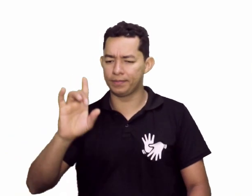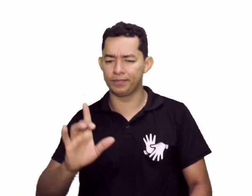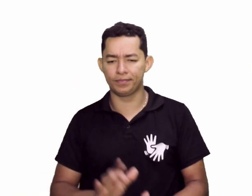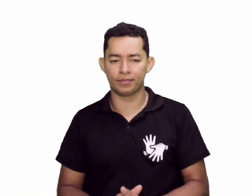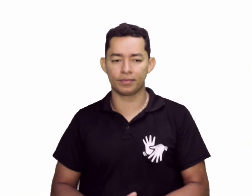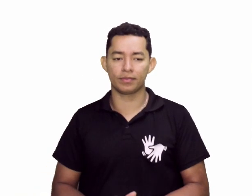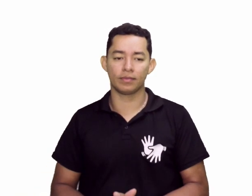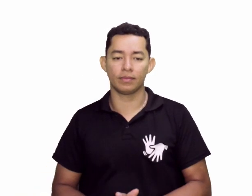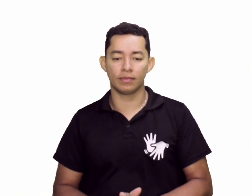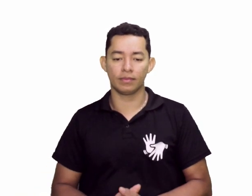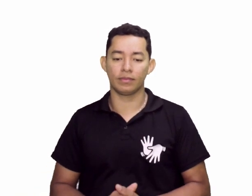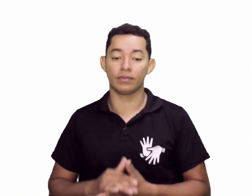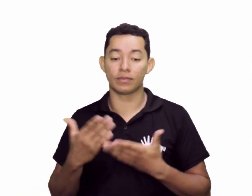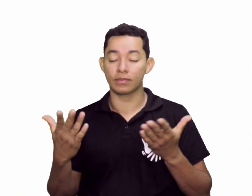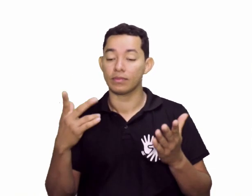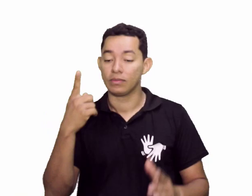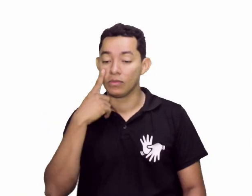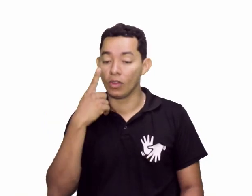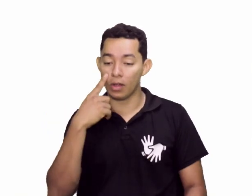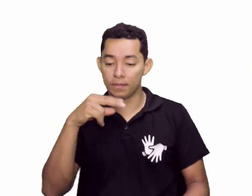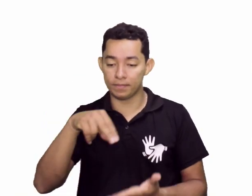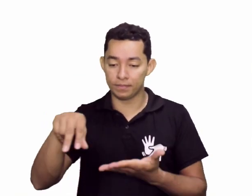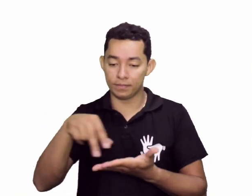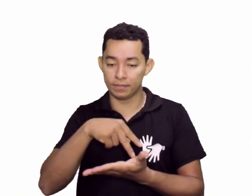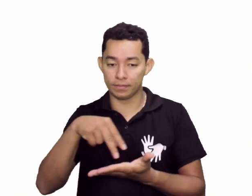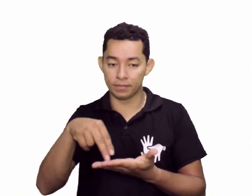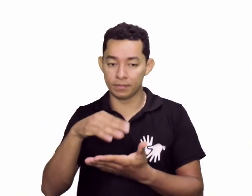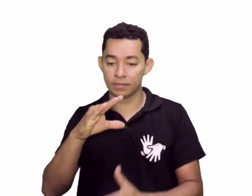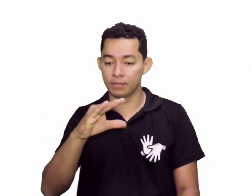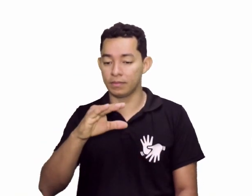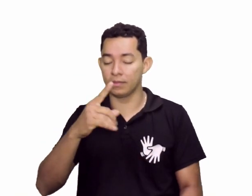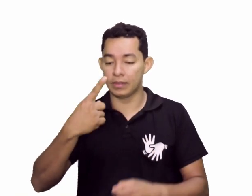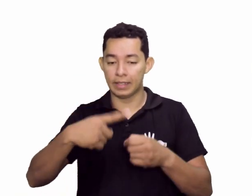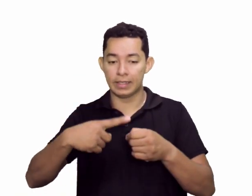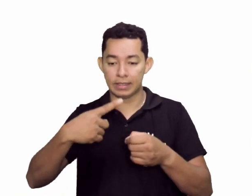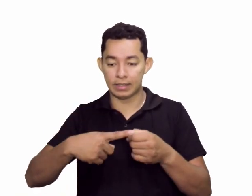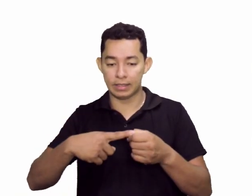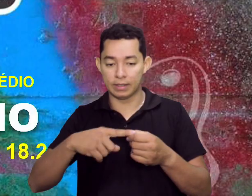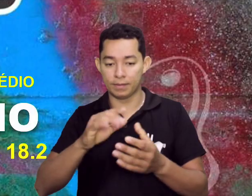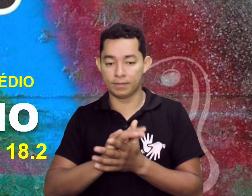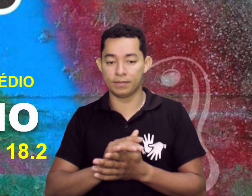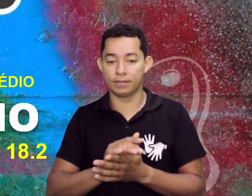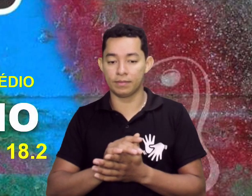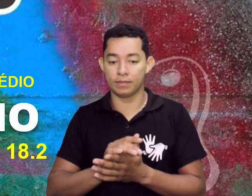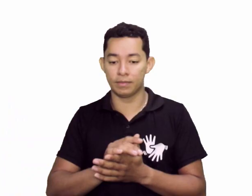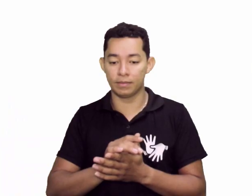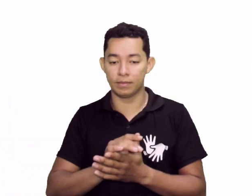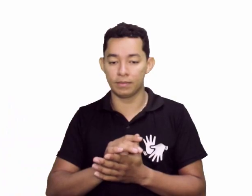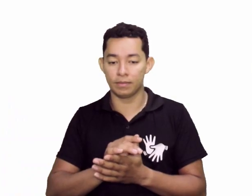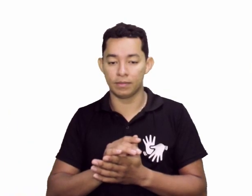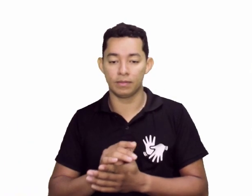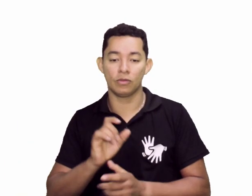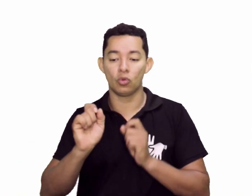Olha só, a dança e a cidade. O que é que acontece? Aqui a dança...